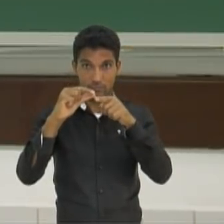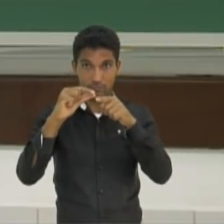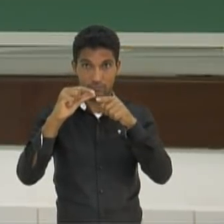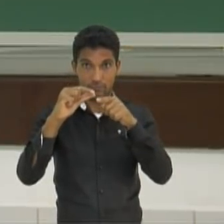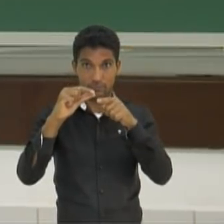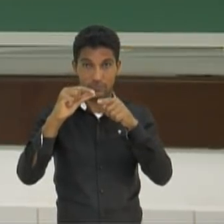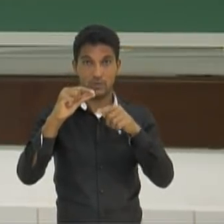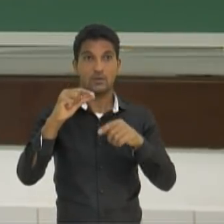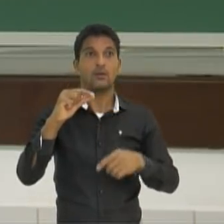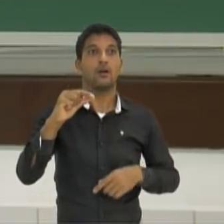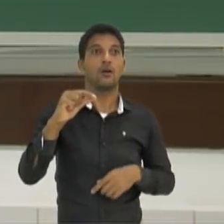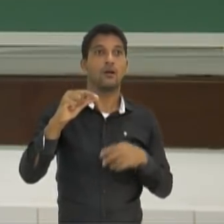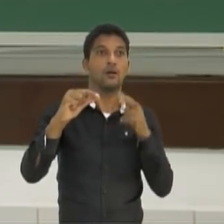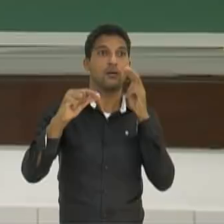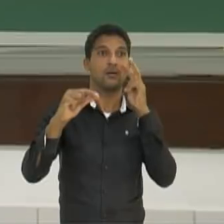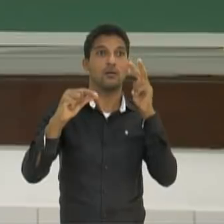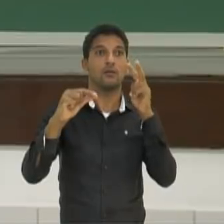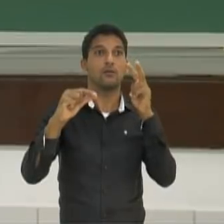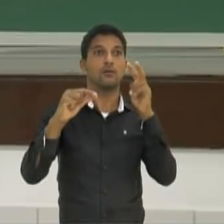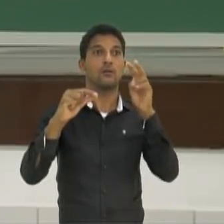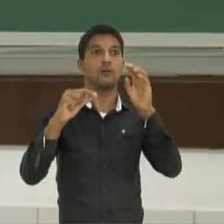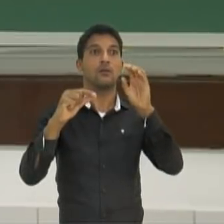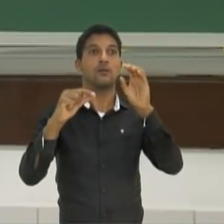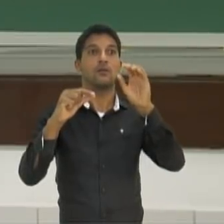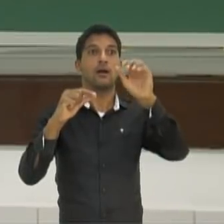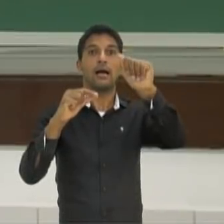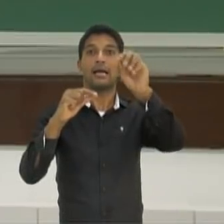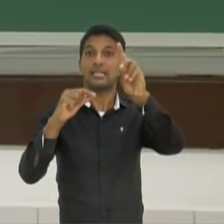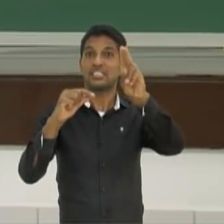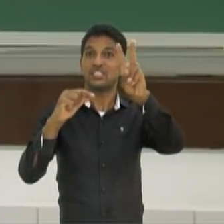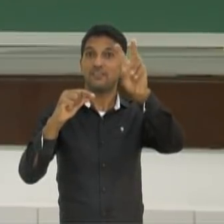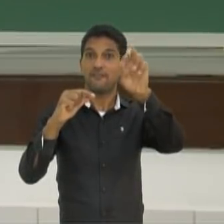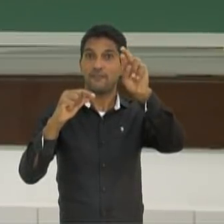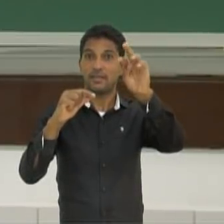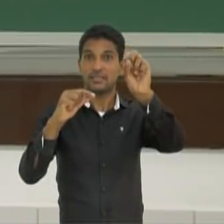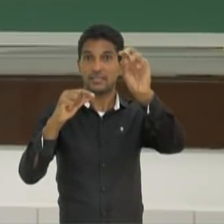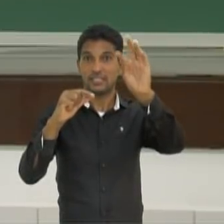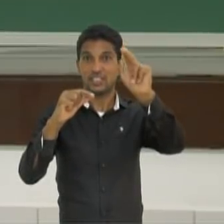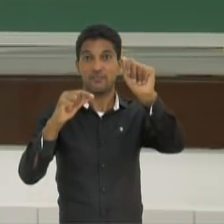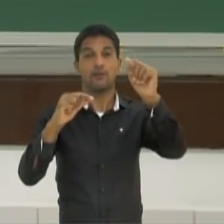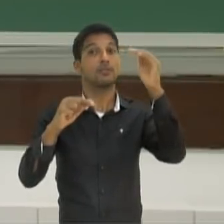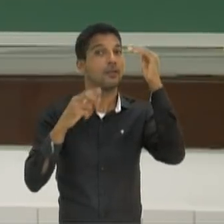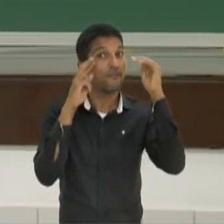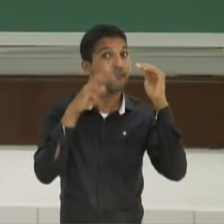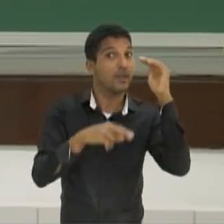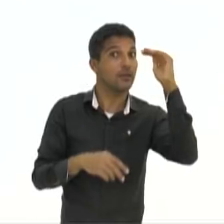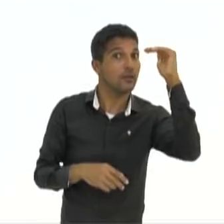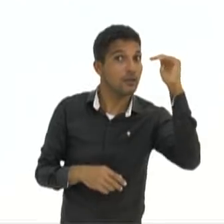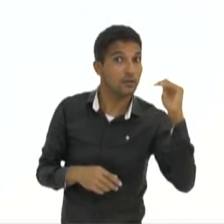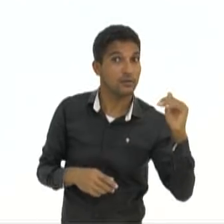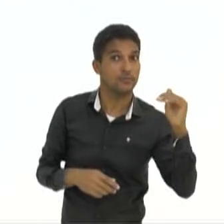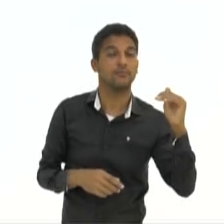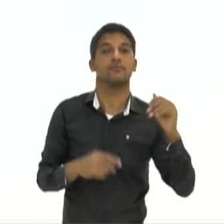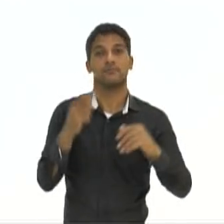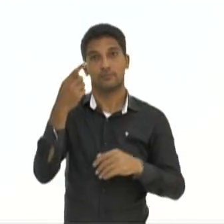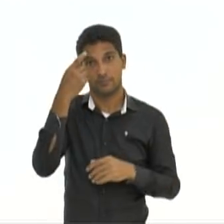vocês ali com a tabela, para que vocês possam realizar essa atividade. E a gente retorna para verificar quem acertou.